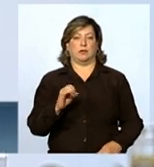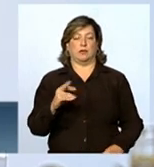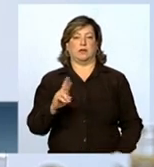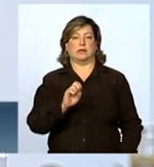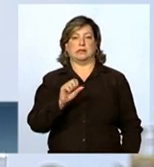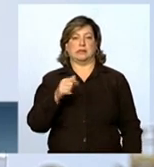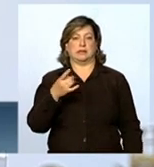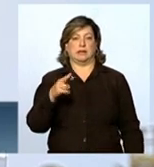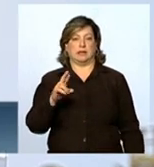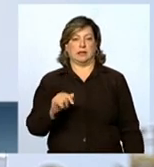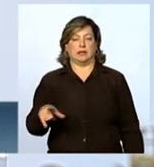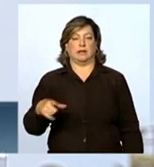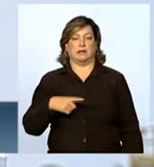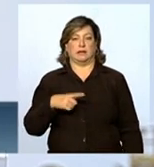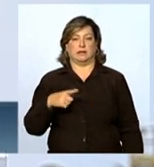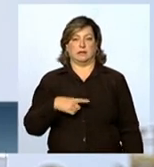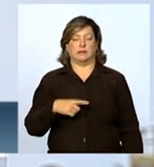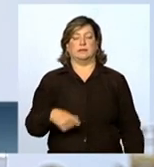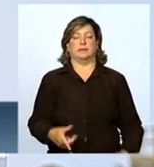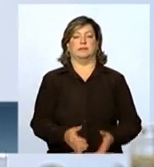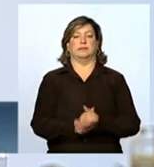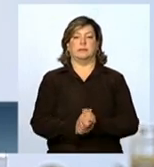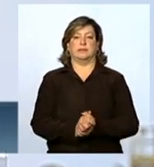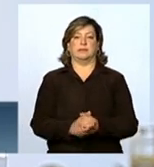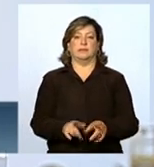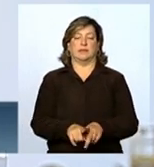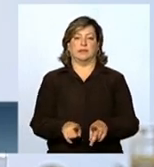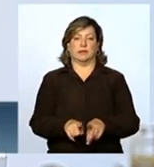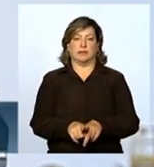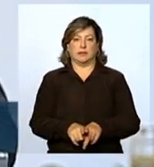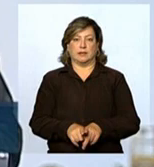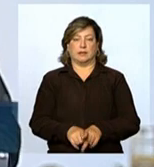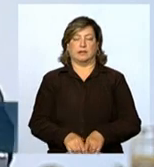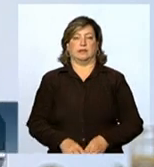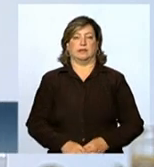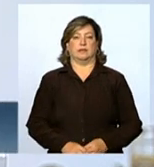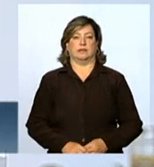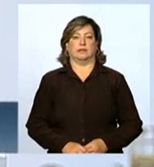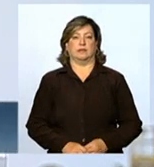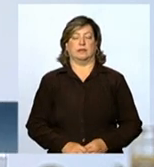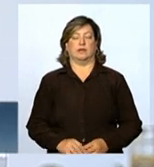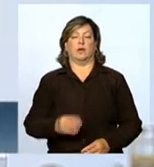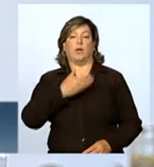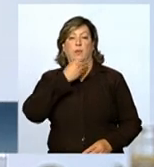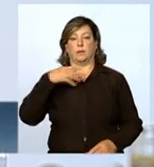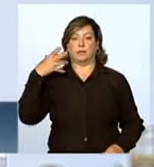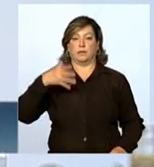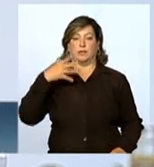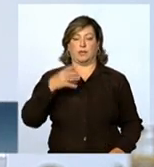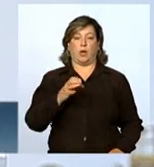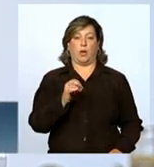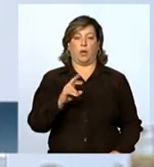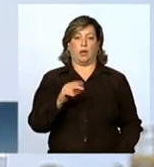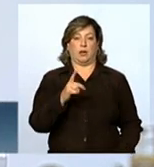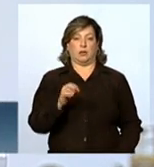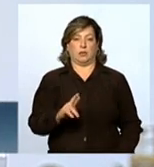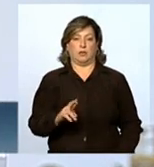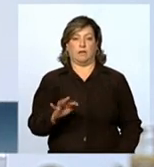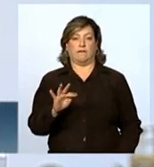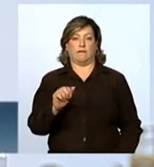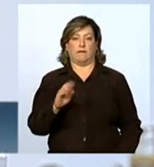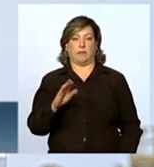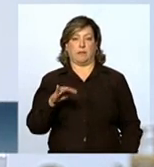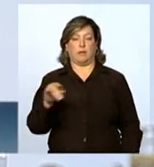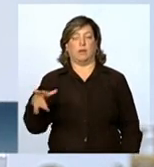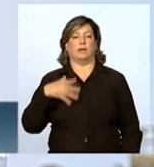Sandra Caravieri. Queria cumprimentar aqui o nosso orador, Fábio Barbosa Saito,